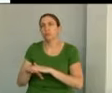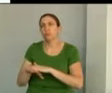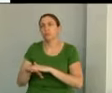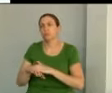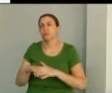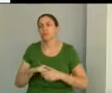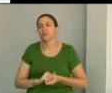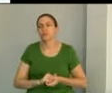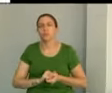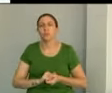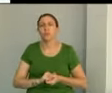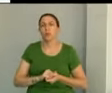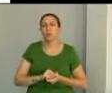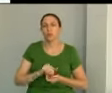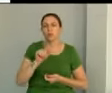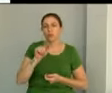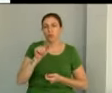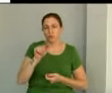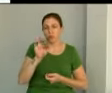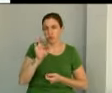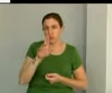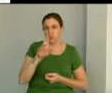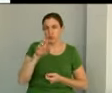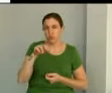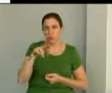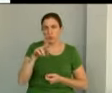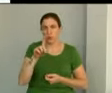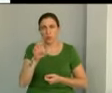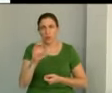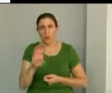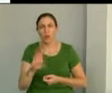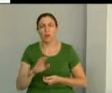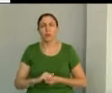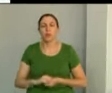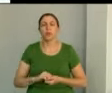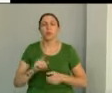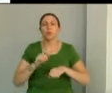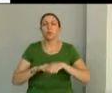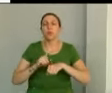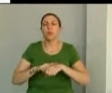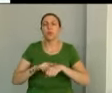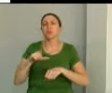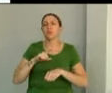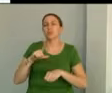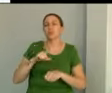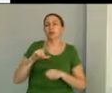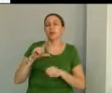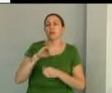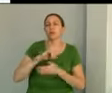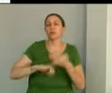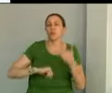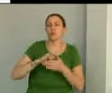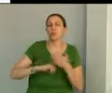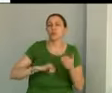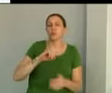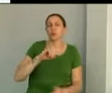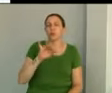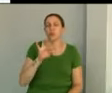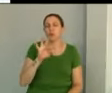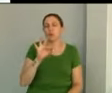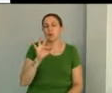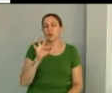transferem lá para o fundo. Né? Então, quando o município de Erechim tem valores a receber de FPM, de ICMS, 20%